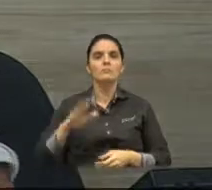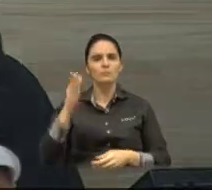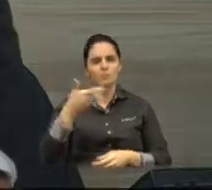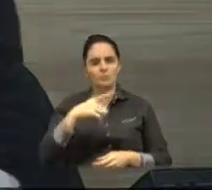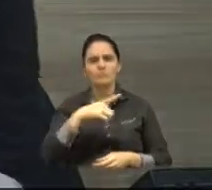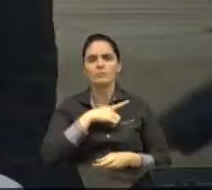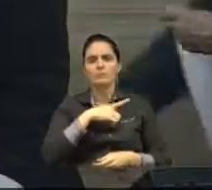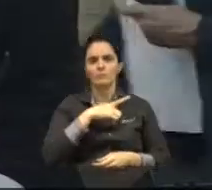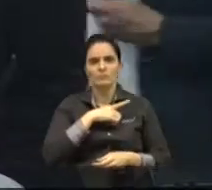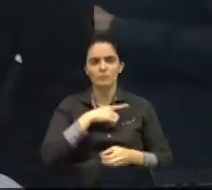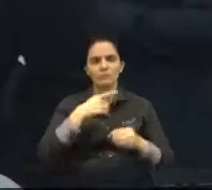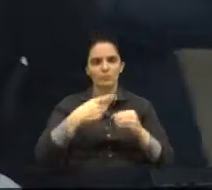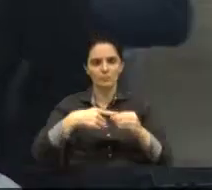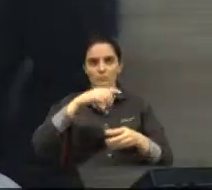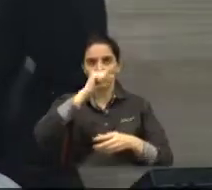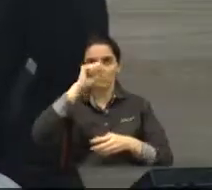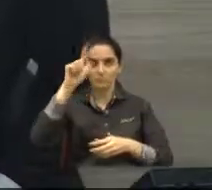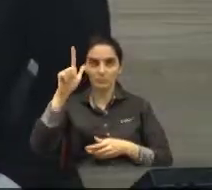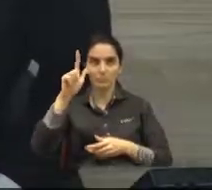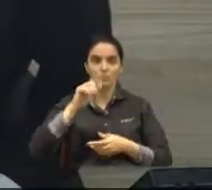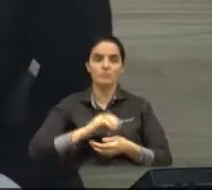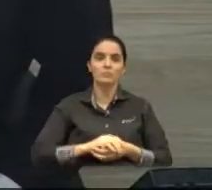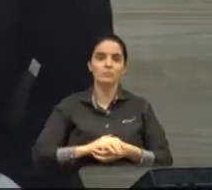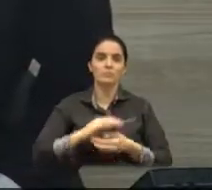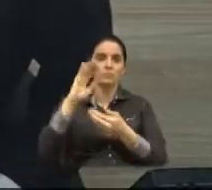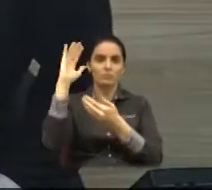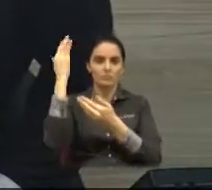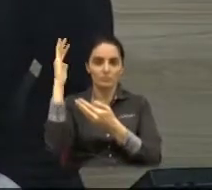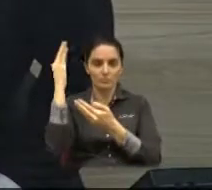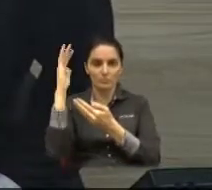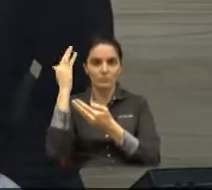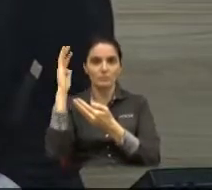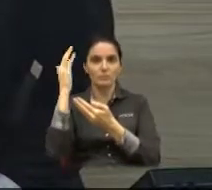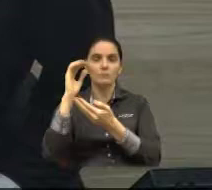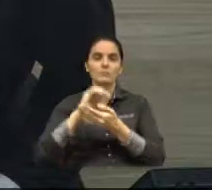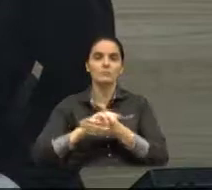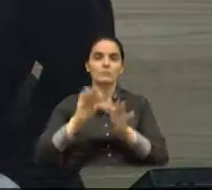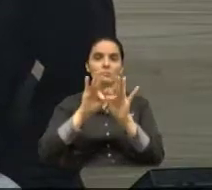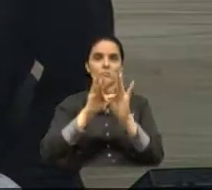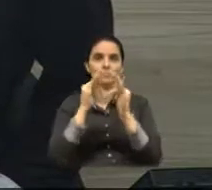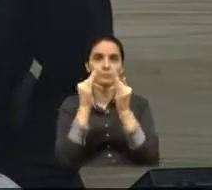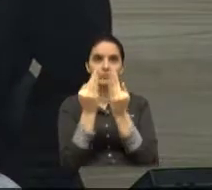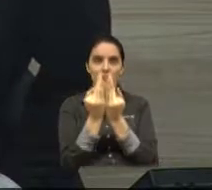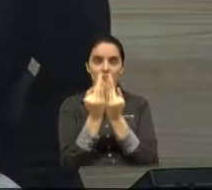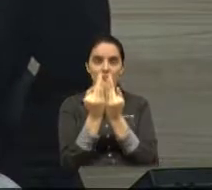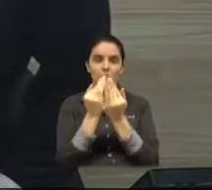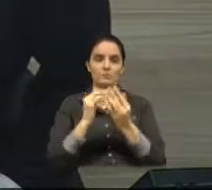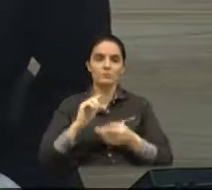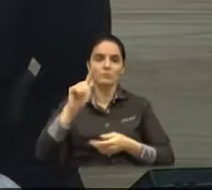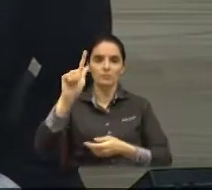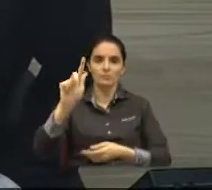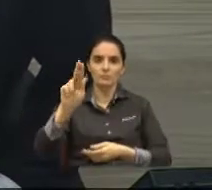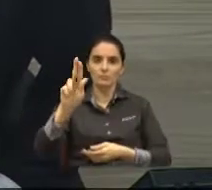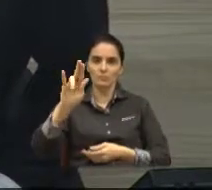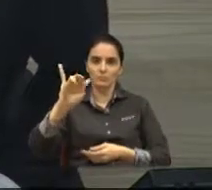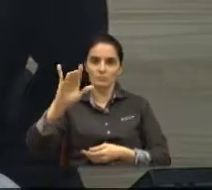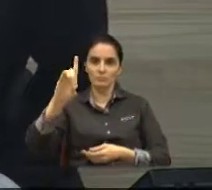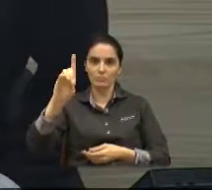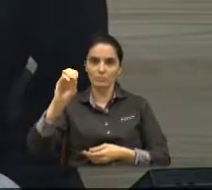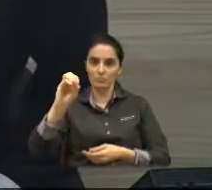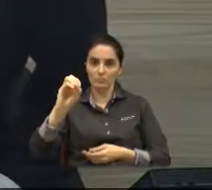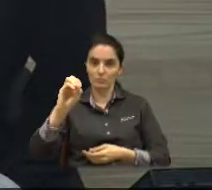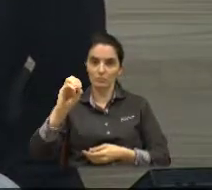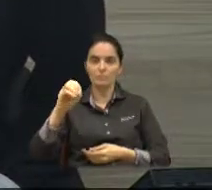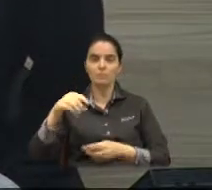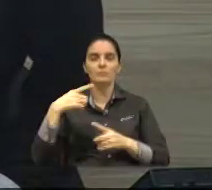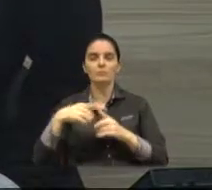sucesso em nossa cidade, parabenizando a família de Guilherme Guido, por ter